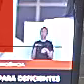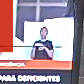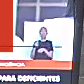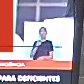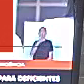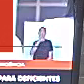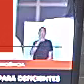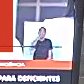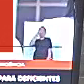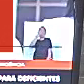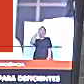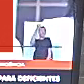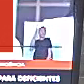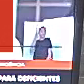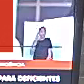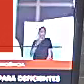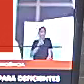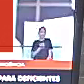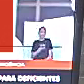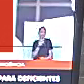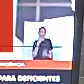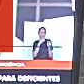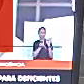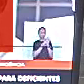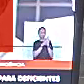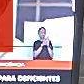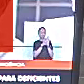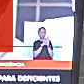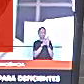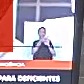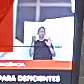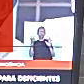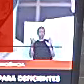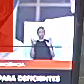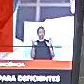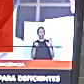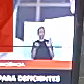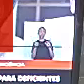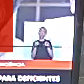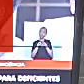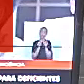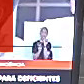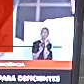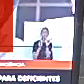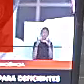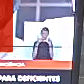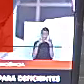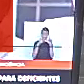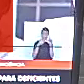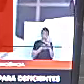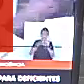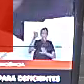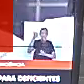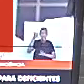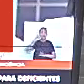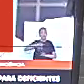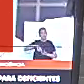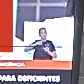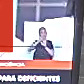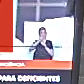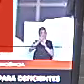Isso é invenção para burlar. Como a retirada da carteirinha é uma retirada de direito. Porque a pessoa não pode ficar debaixo